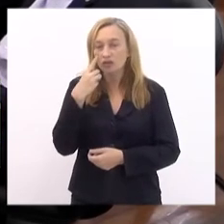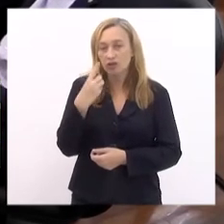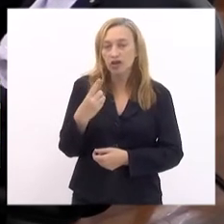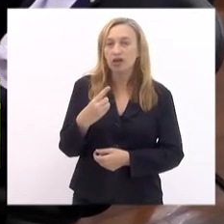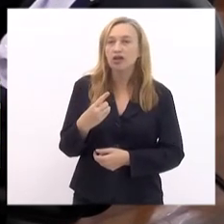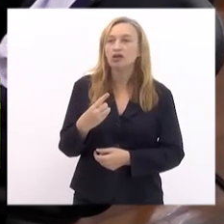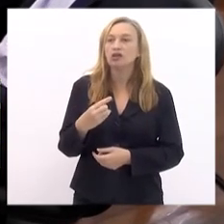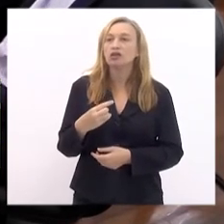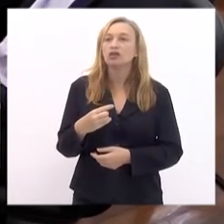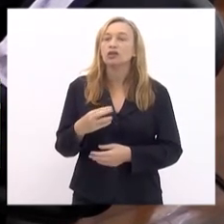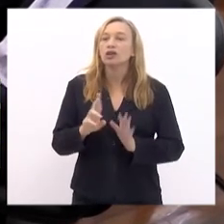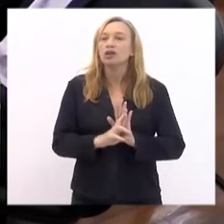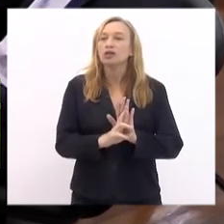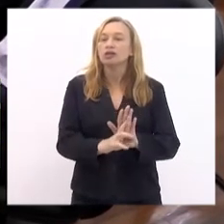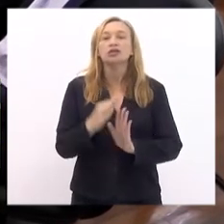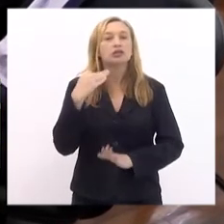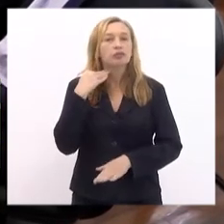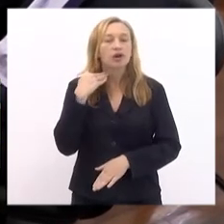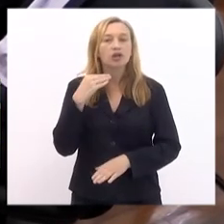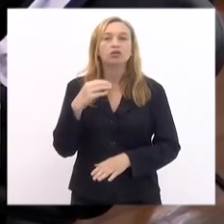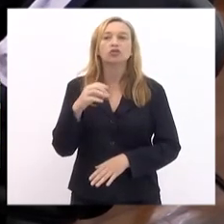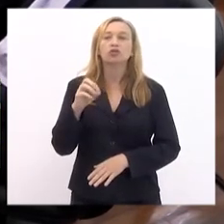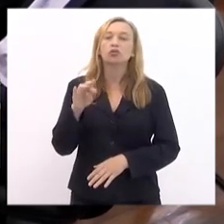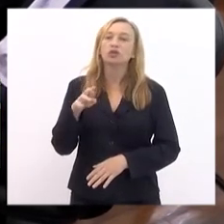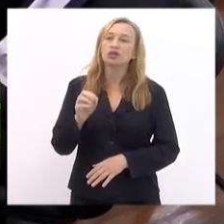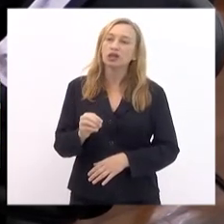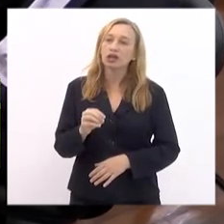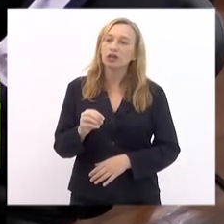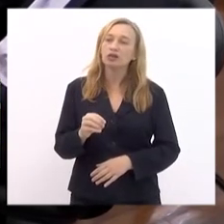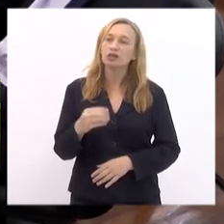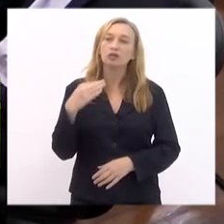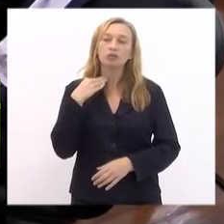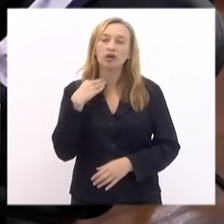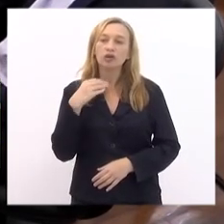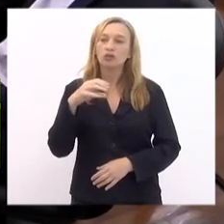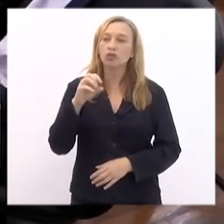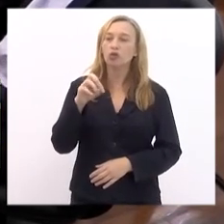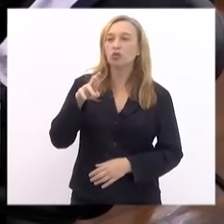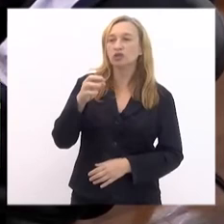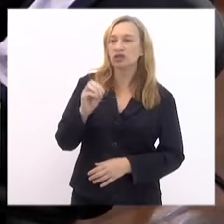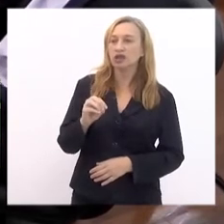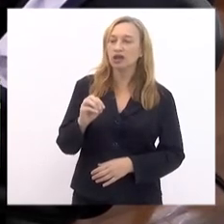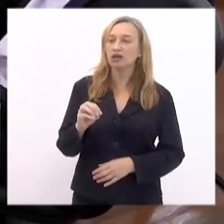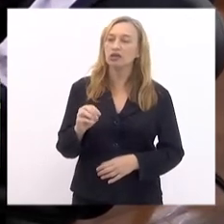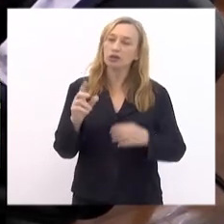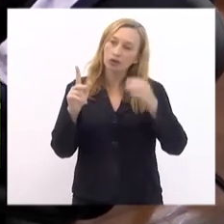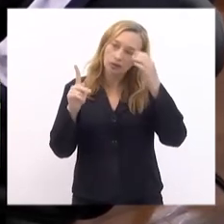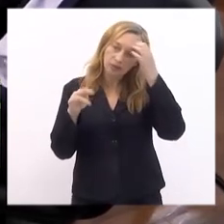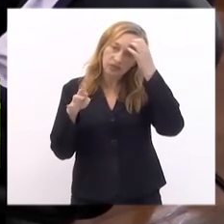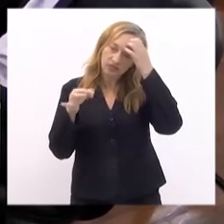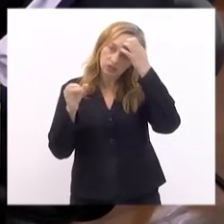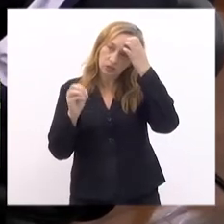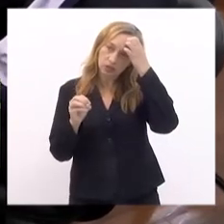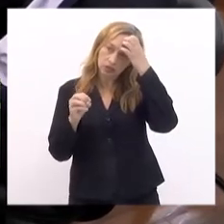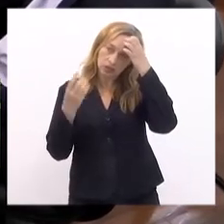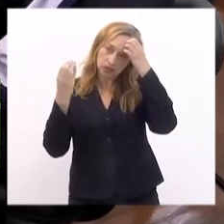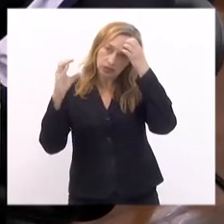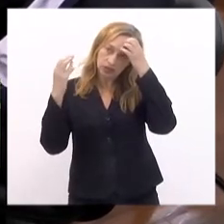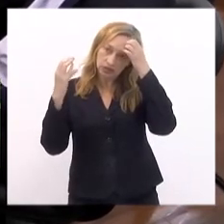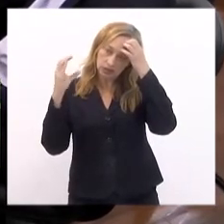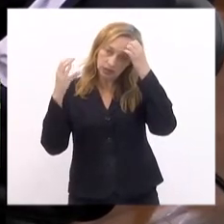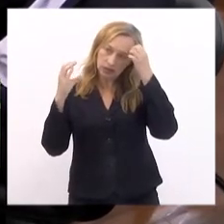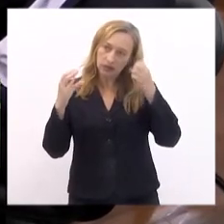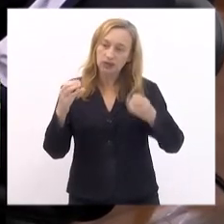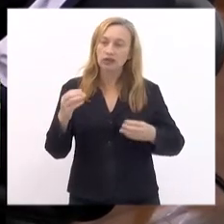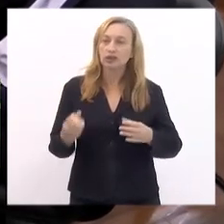participantes alguma representação de bancos comunitários, como por exemplo o caso do banco comunitário do Preventório em Niterói, que